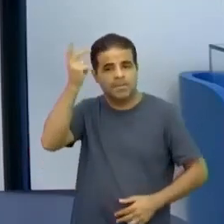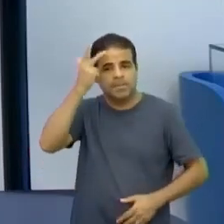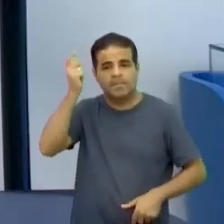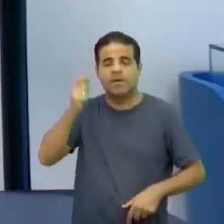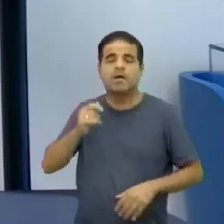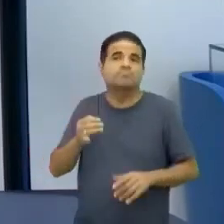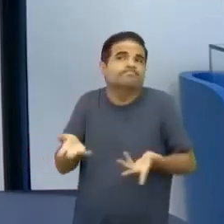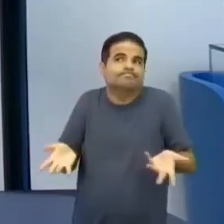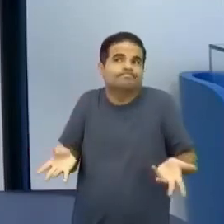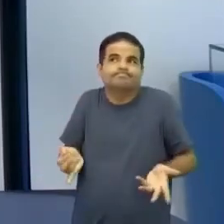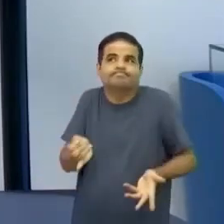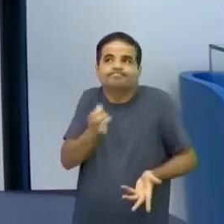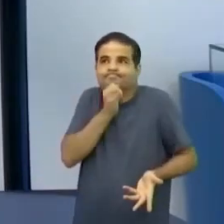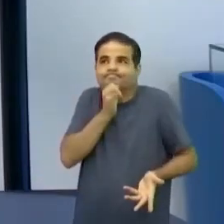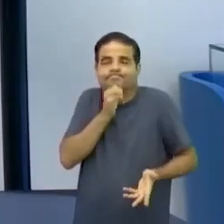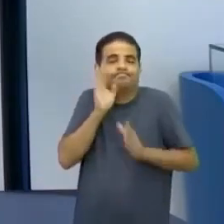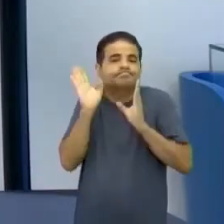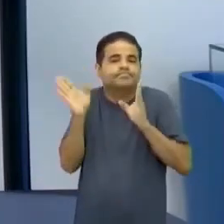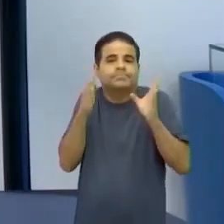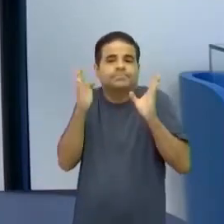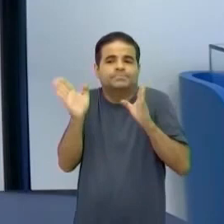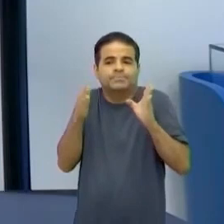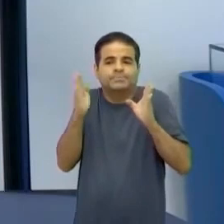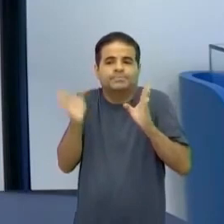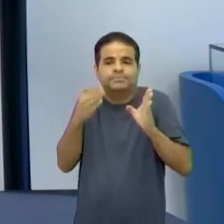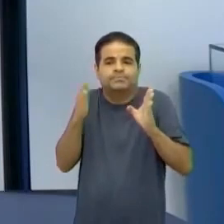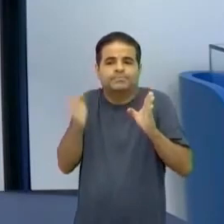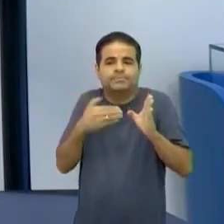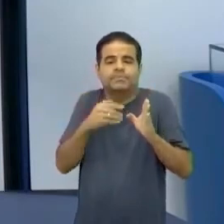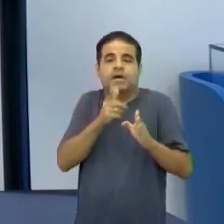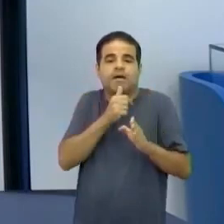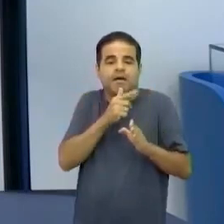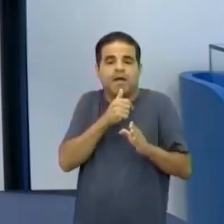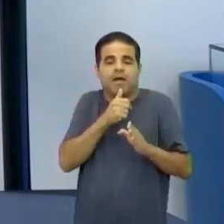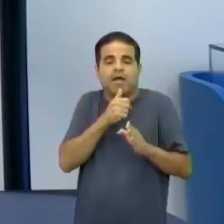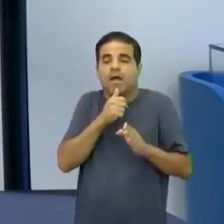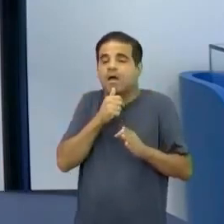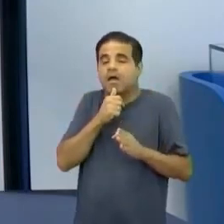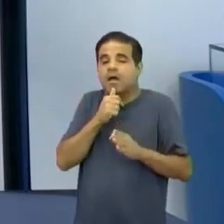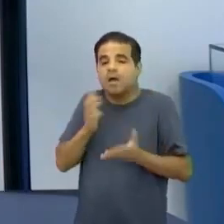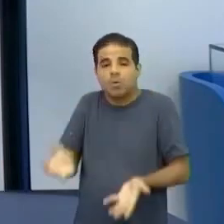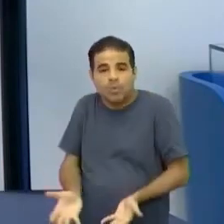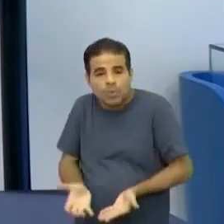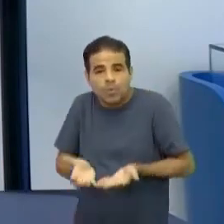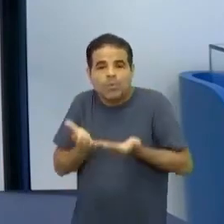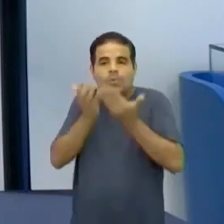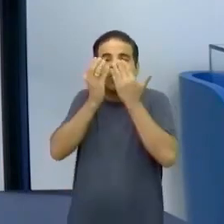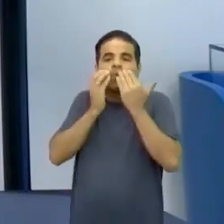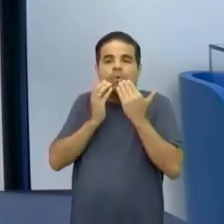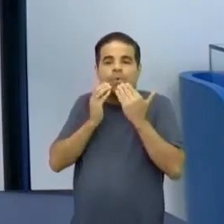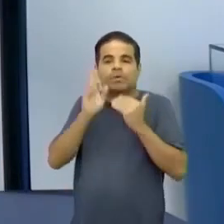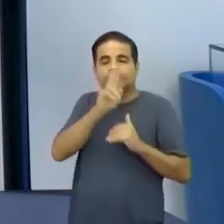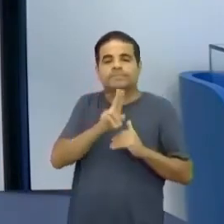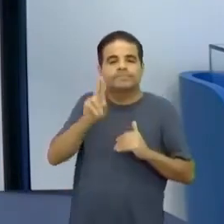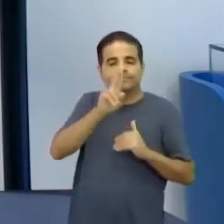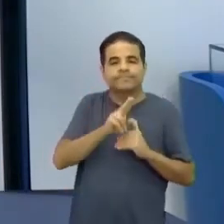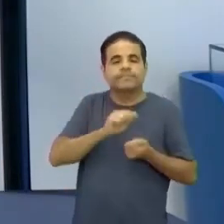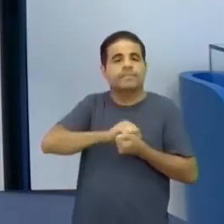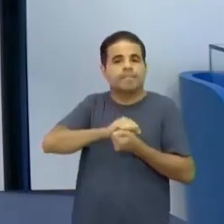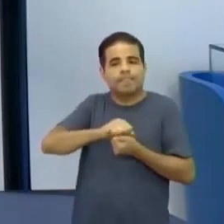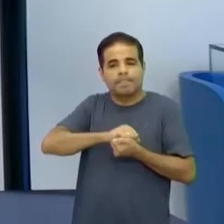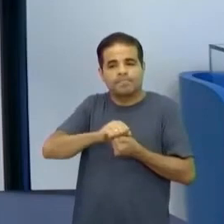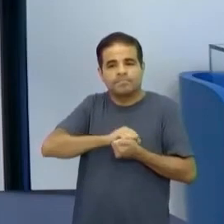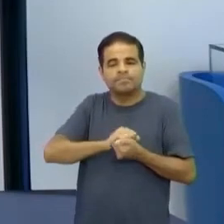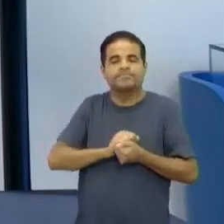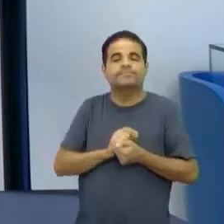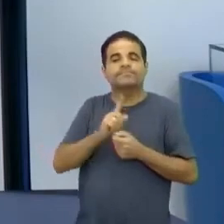Vamos supor aí que nós estamos produzindo carne bovina. Então tem a água que o rebanho bebe, tem a água que vai ser utilizada para lavar